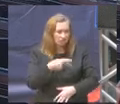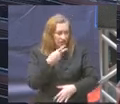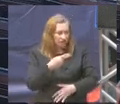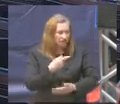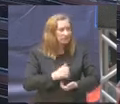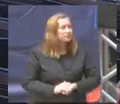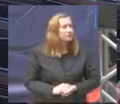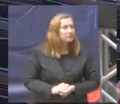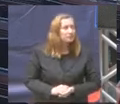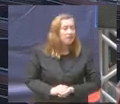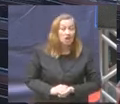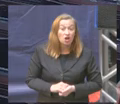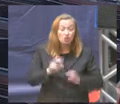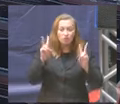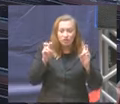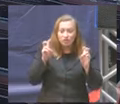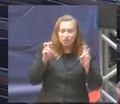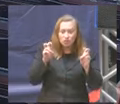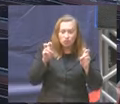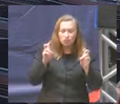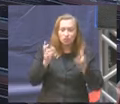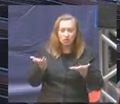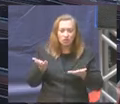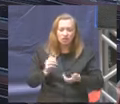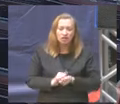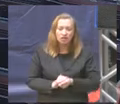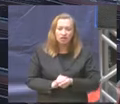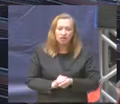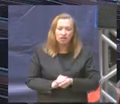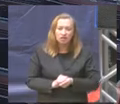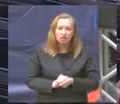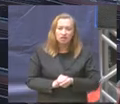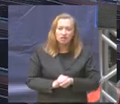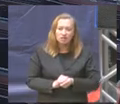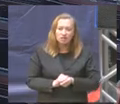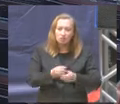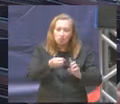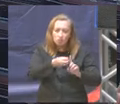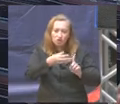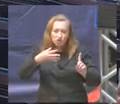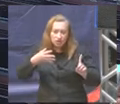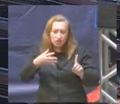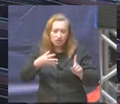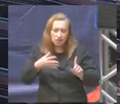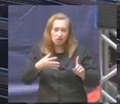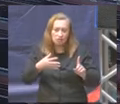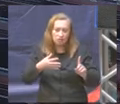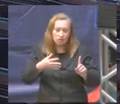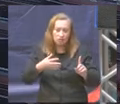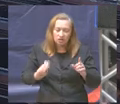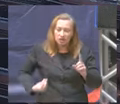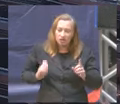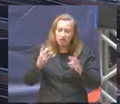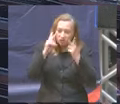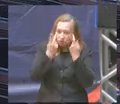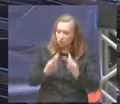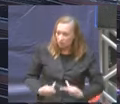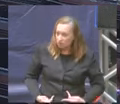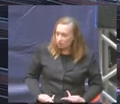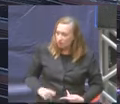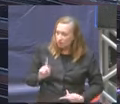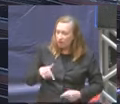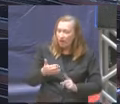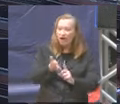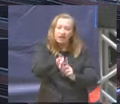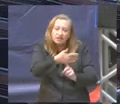Que as questões passam ali por meio e elas acabam sendo também uma extensão do homem. Né? McLuhan falava, né, que